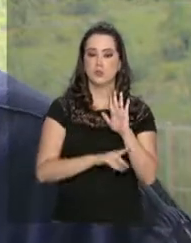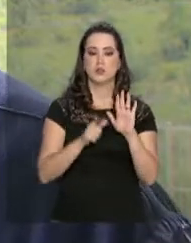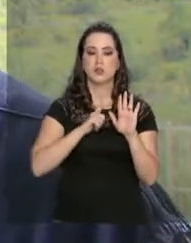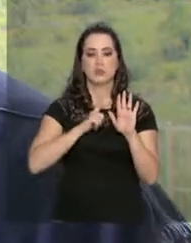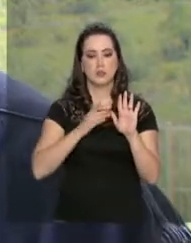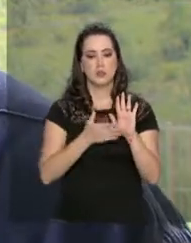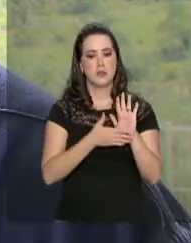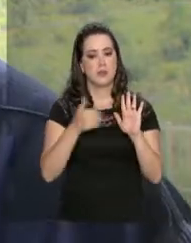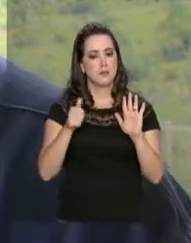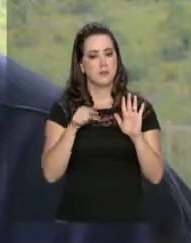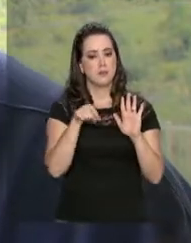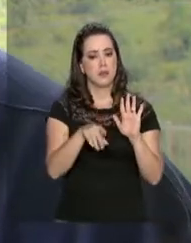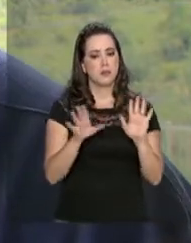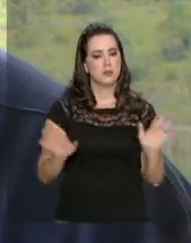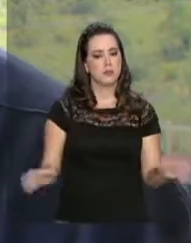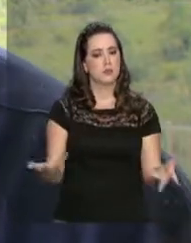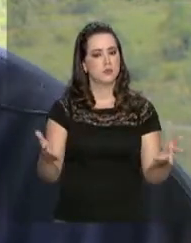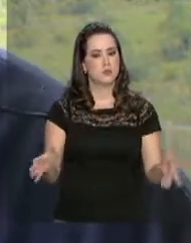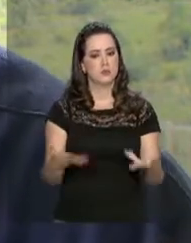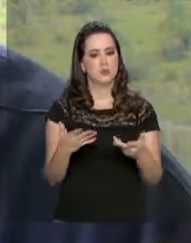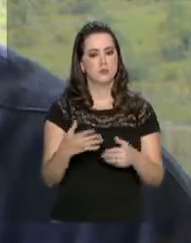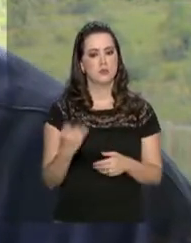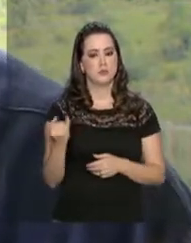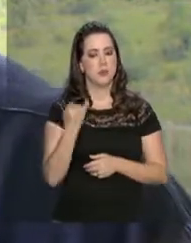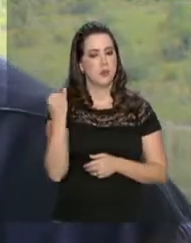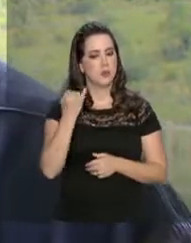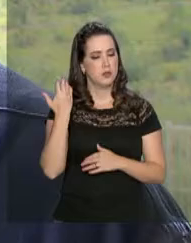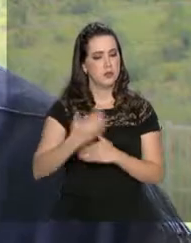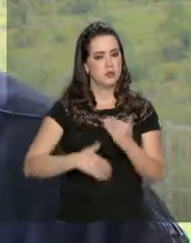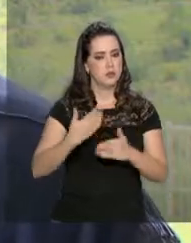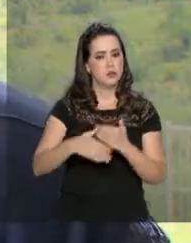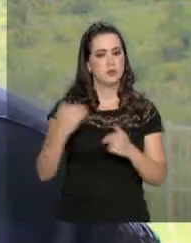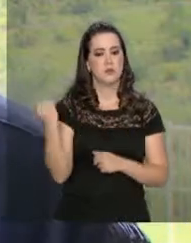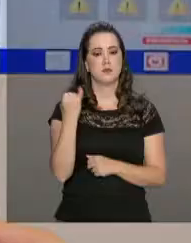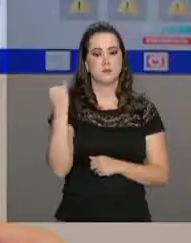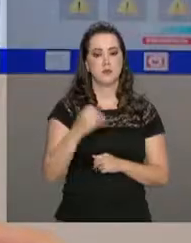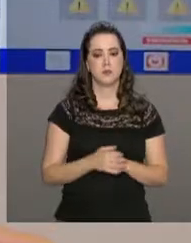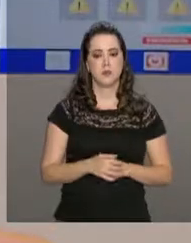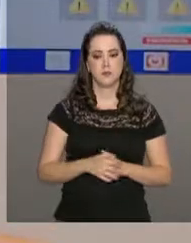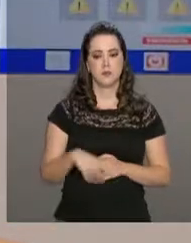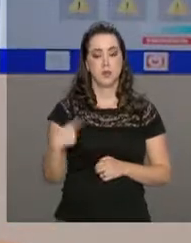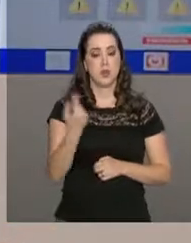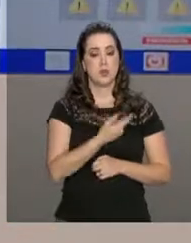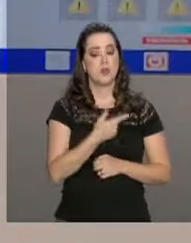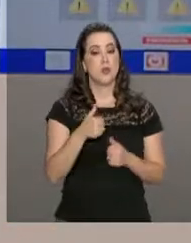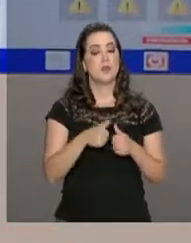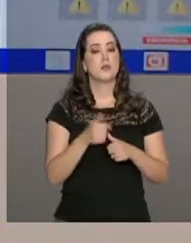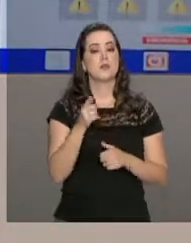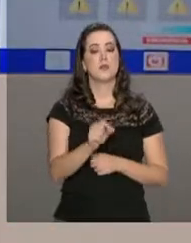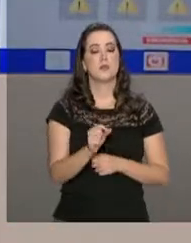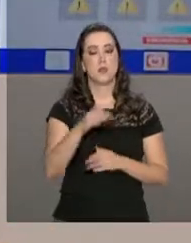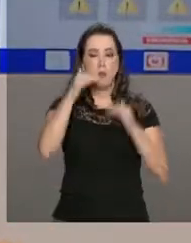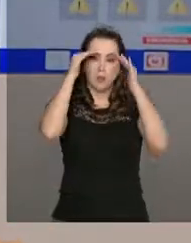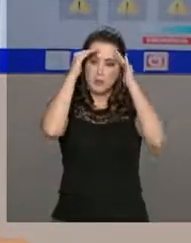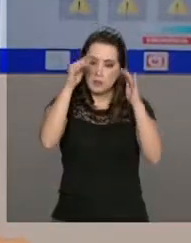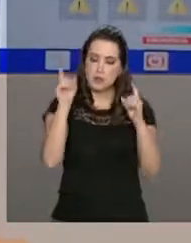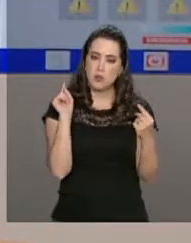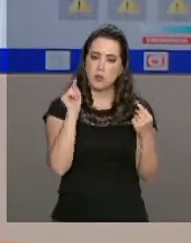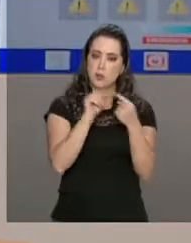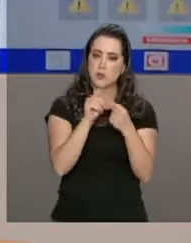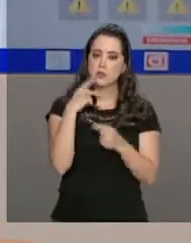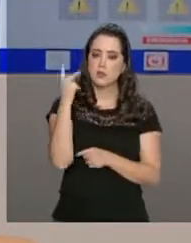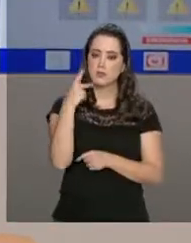uma, digamos assim, uma alavancagem de desenvolvimento muito importante. Nós estamos cumprindo um objetivo